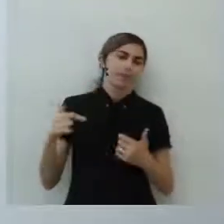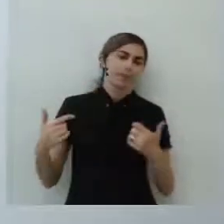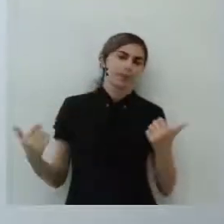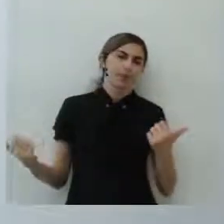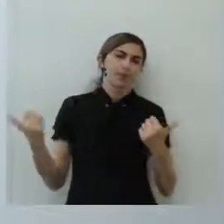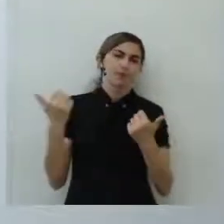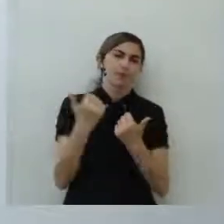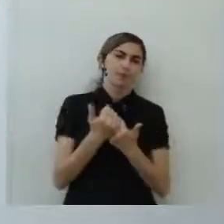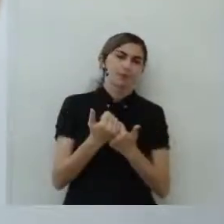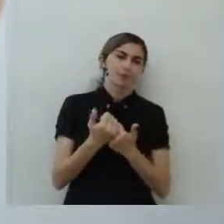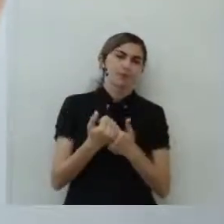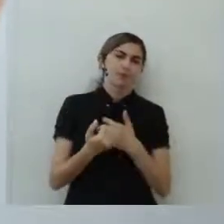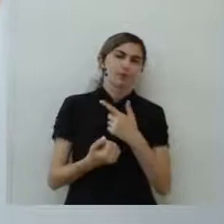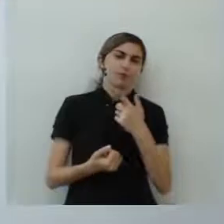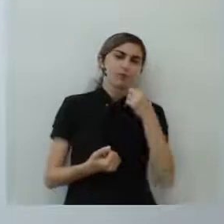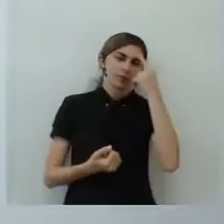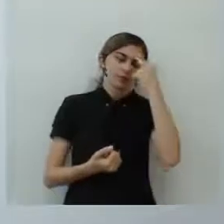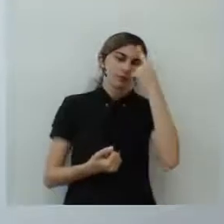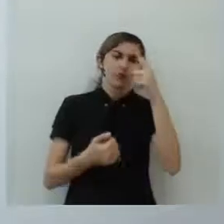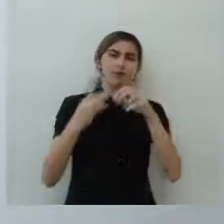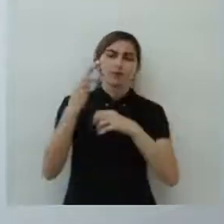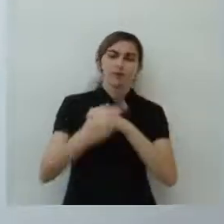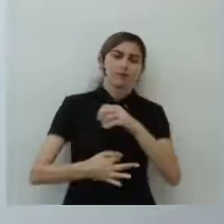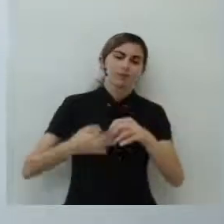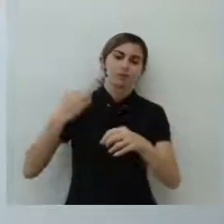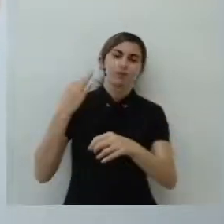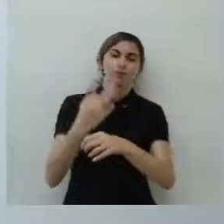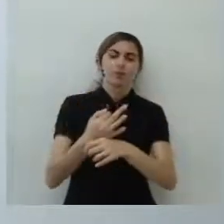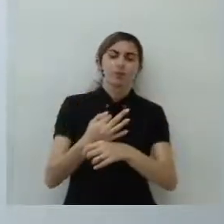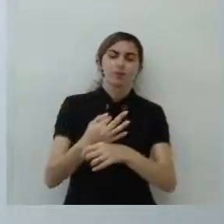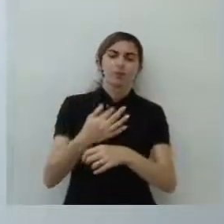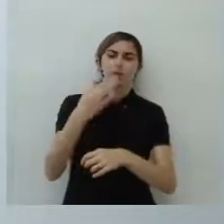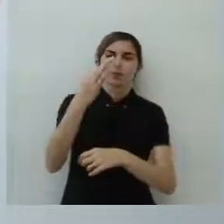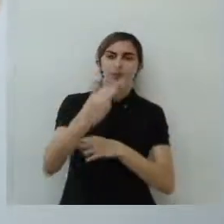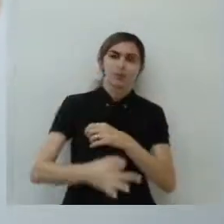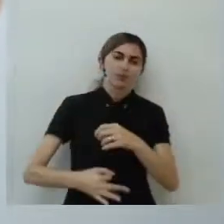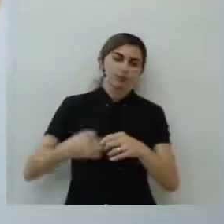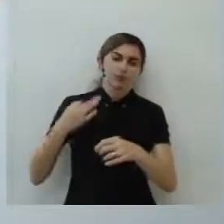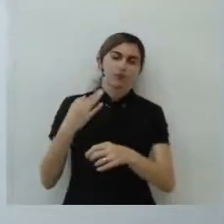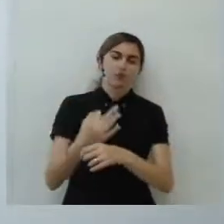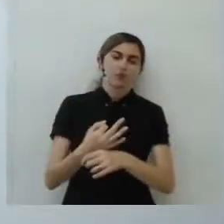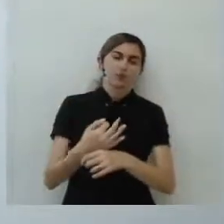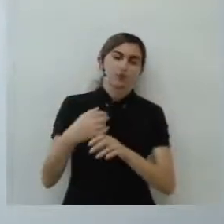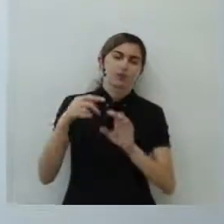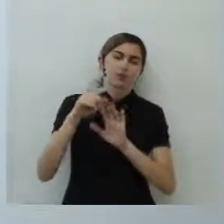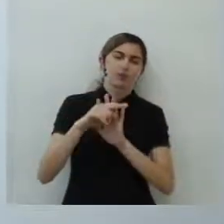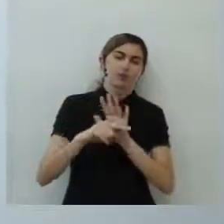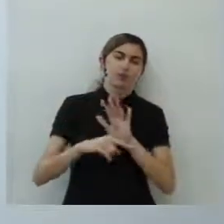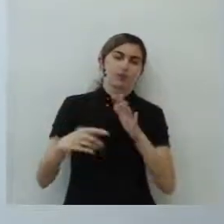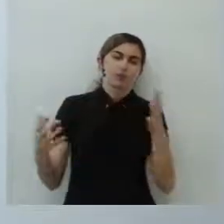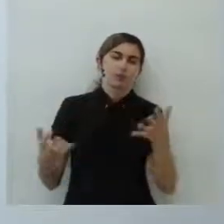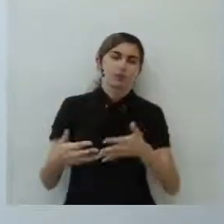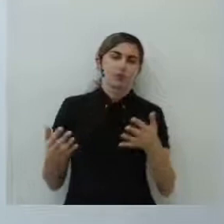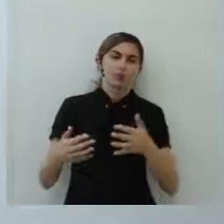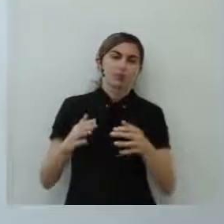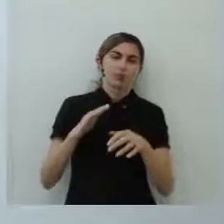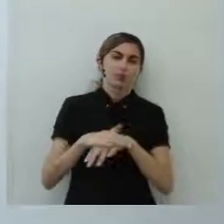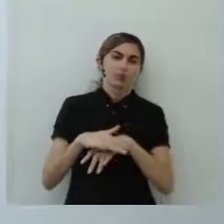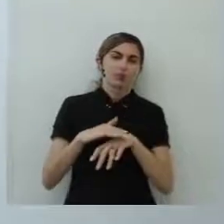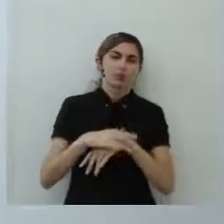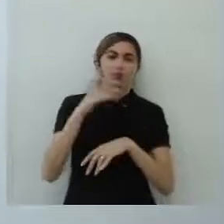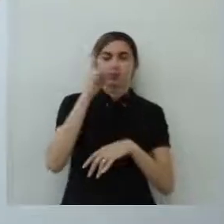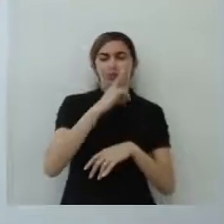para o programa dele, que inventaram o Fantástico. O Fantástico, o programa Fantástico, que hoje está nas noites de